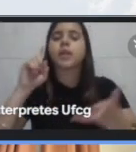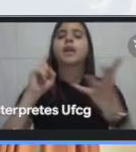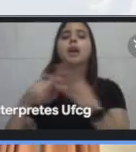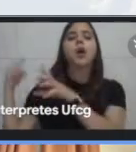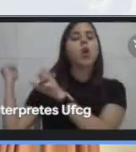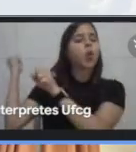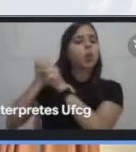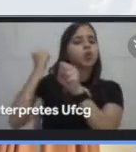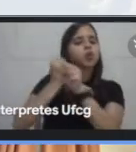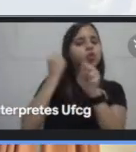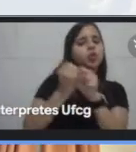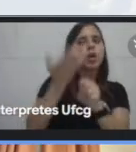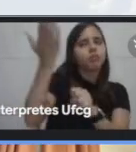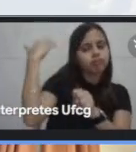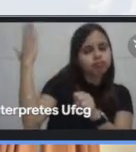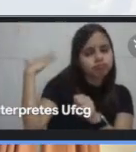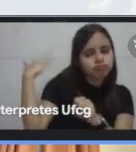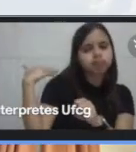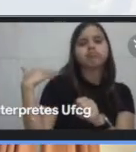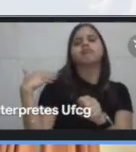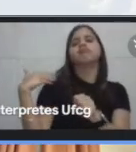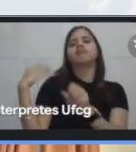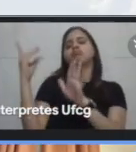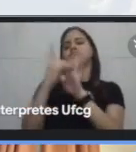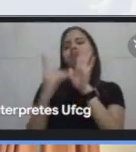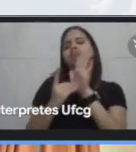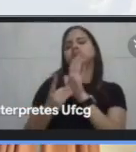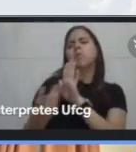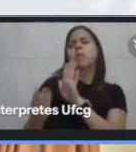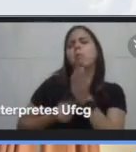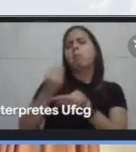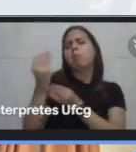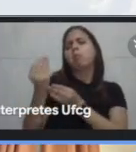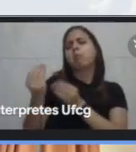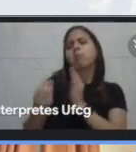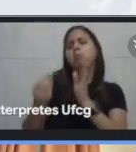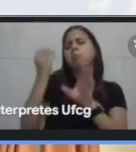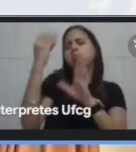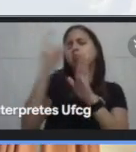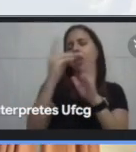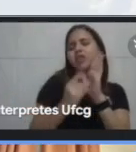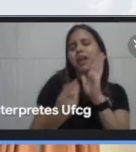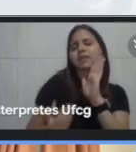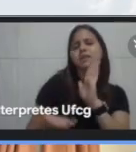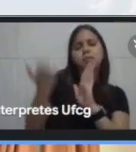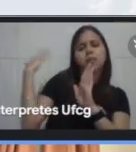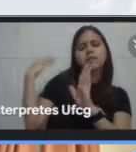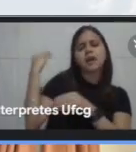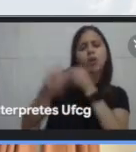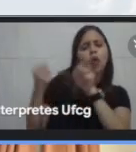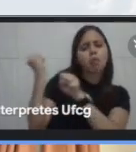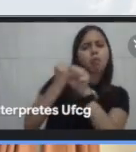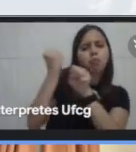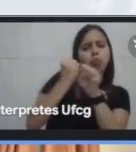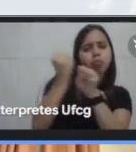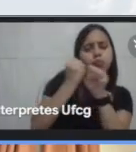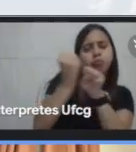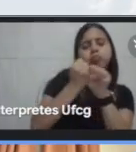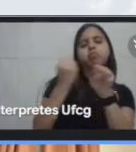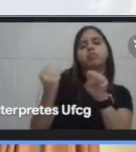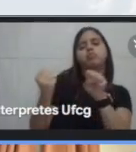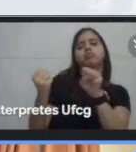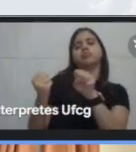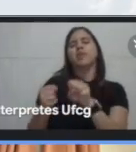que formaram hotspots de construções novas. Construções novas que eu digo são reformas mesmo. Então, aqui era